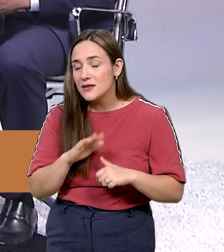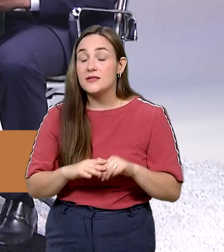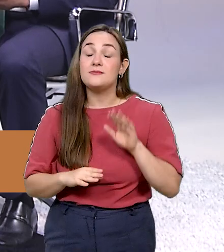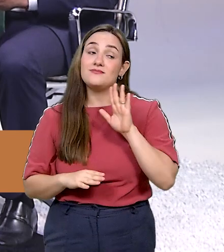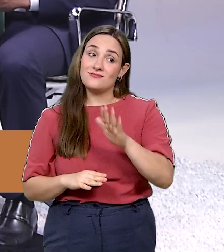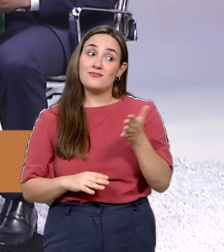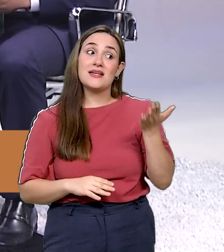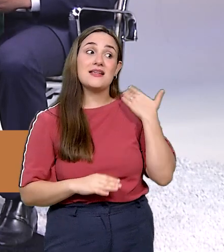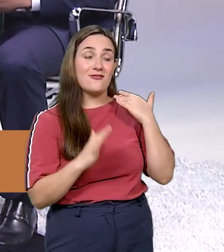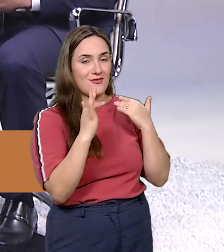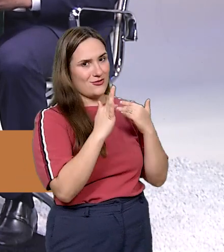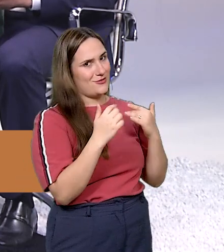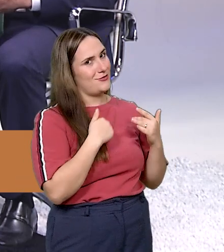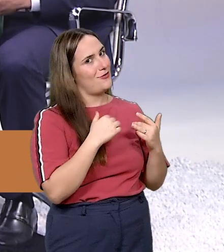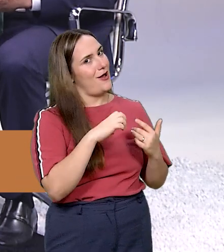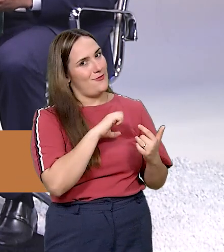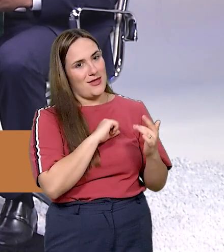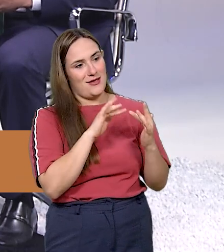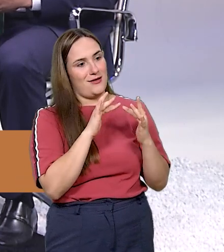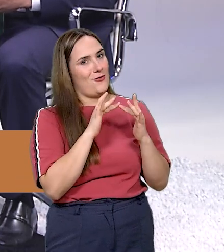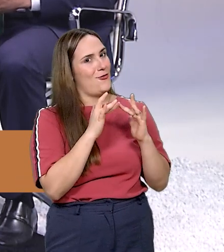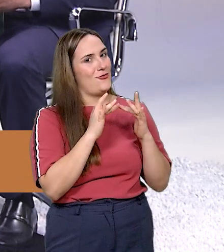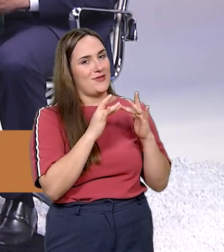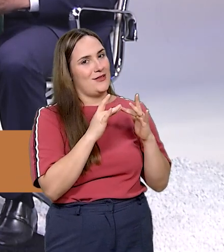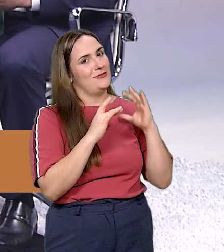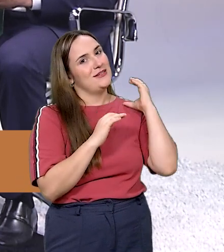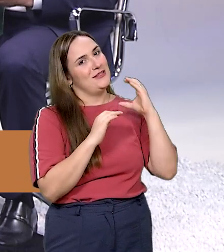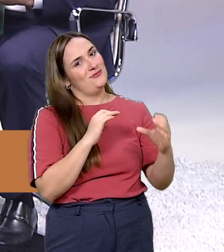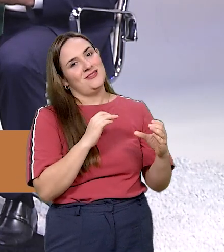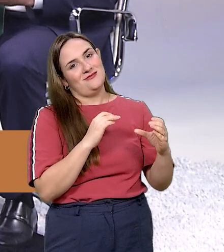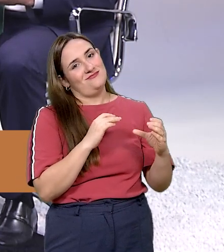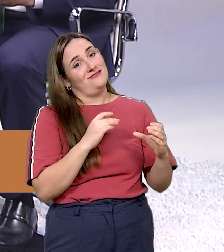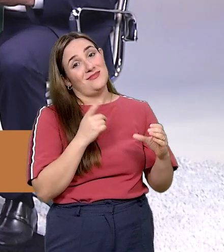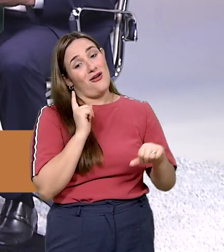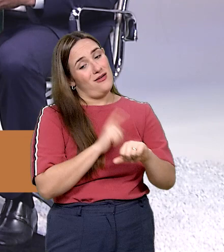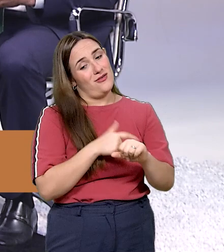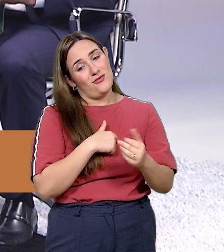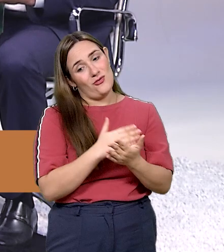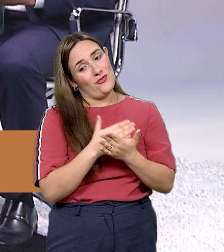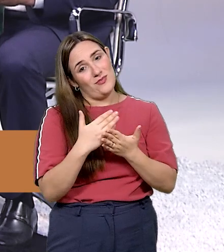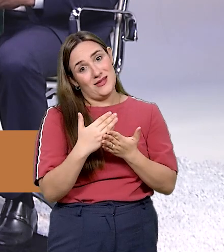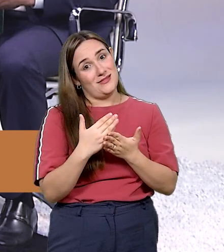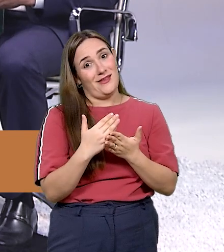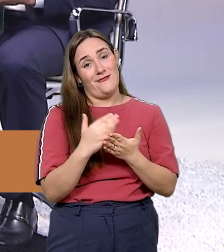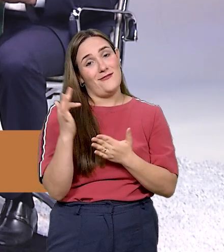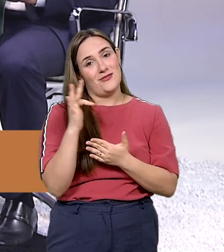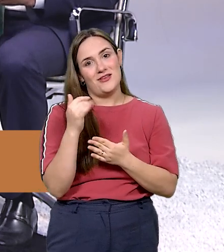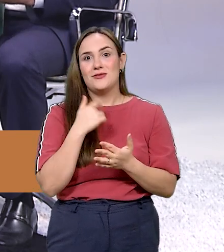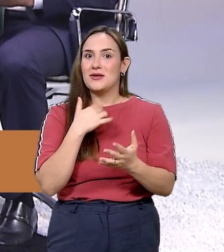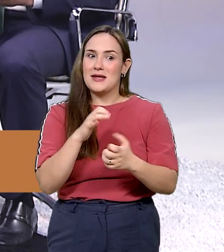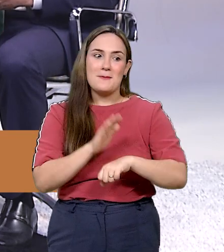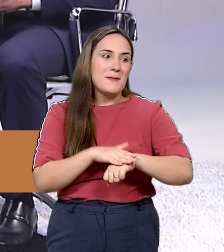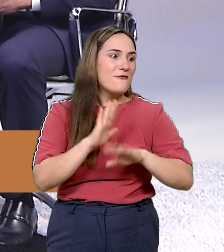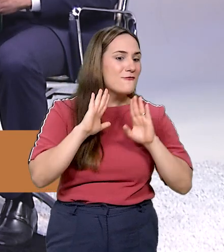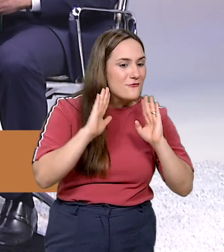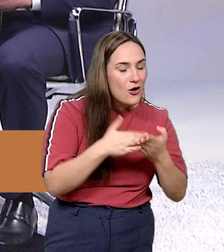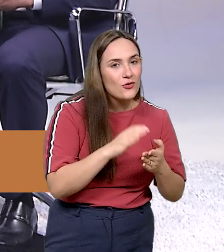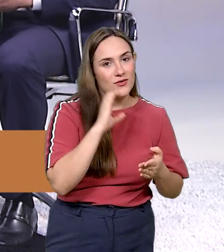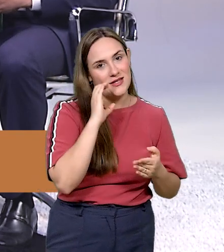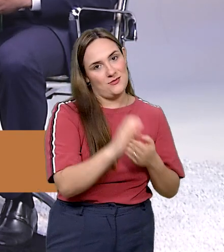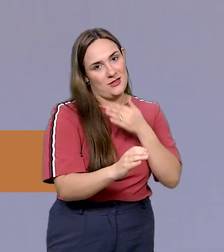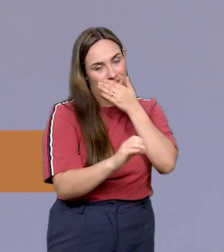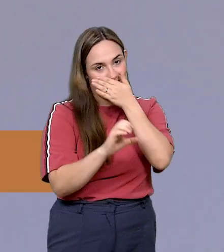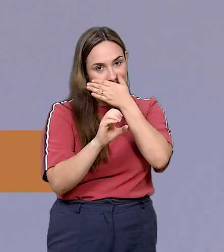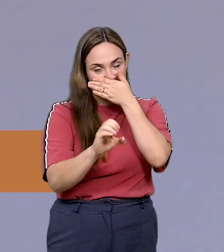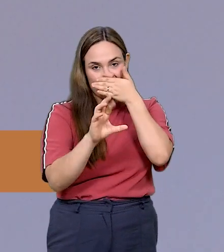contato com o criminal, então logo no início da carreira minha vontade era atuar mais nessa temática. Tanto